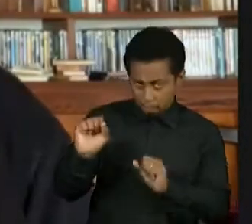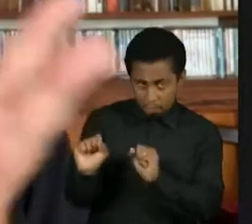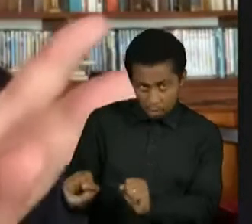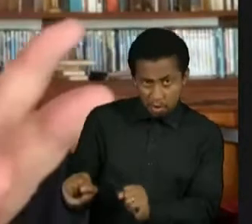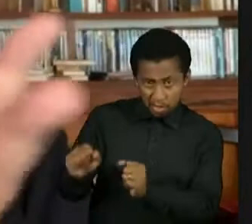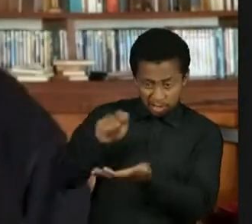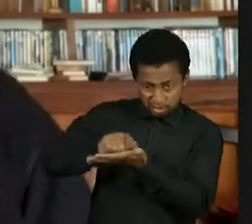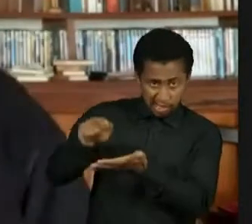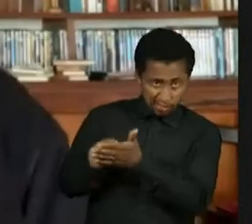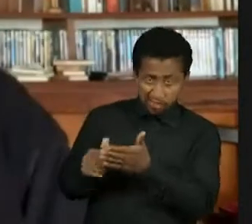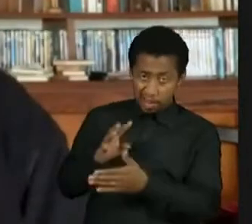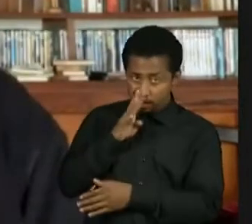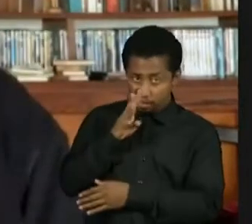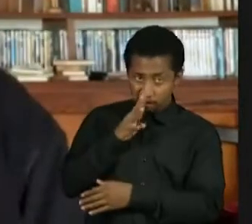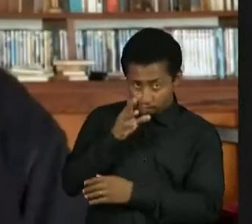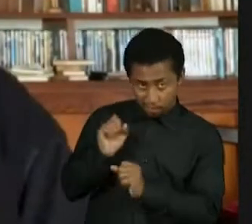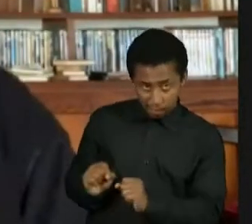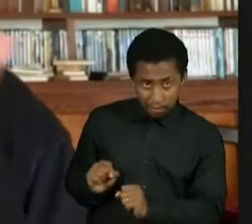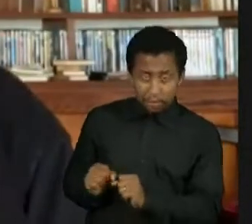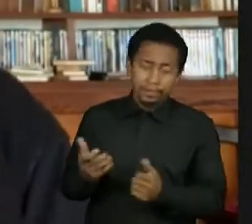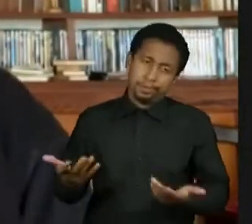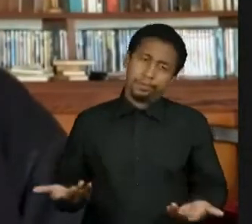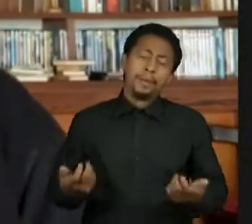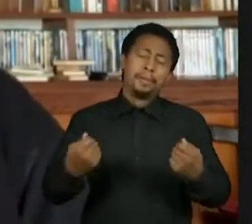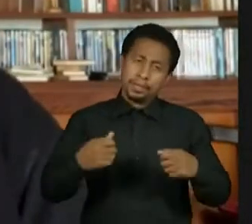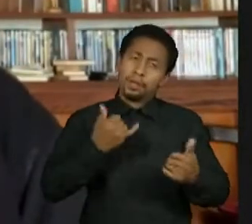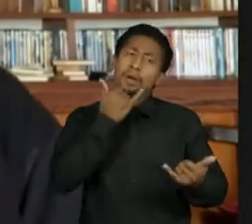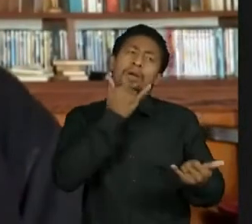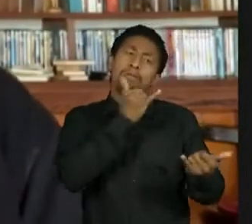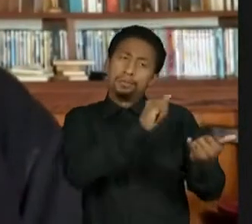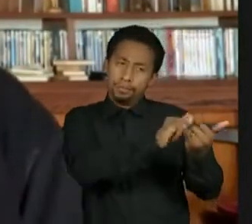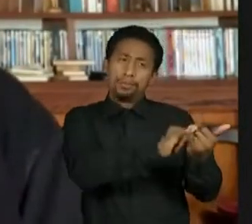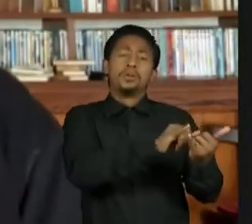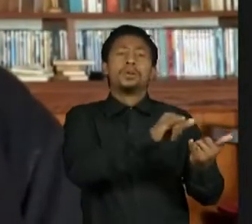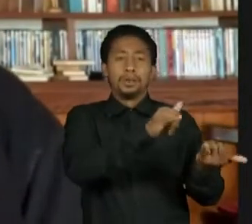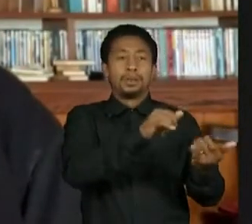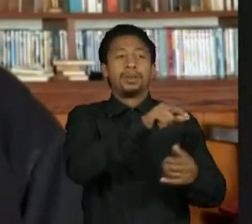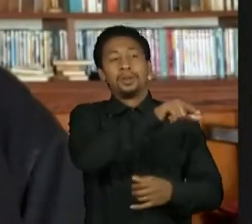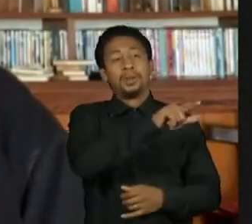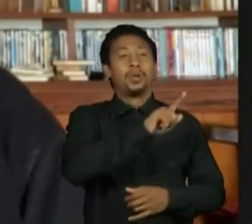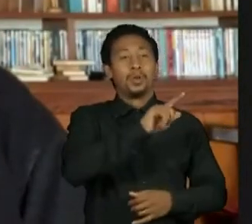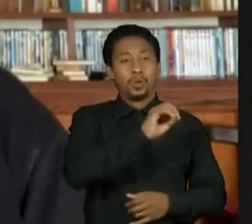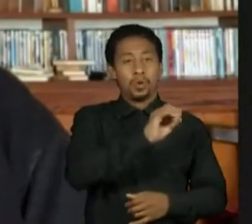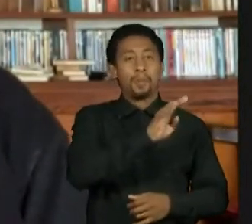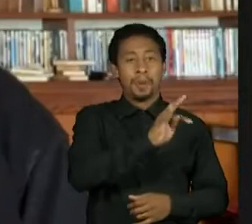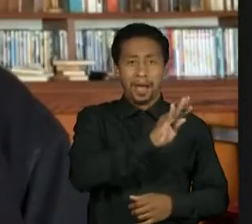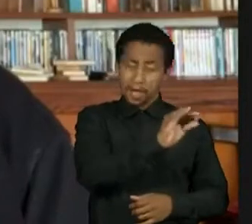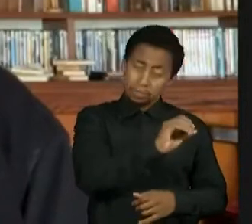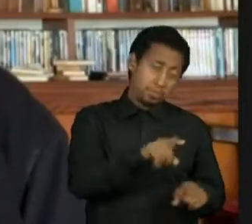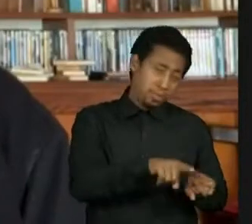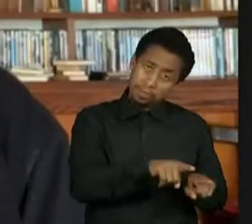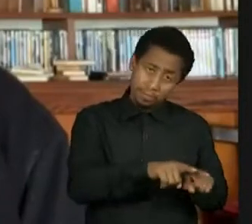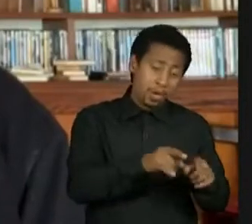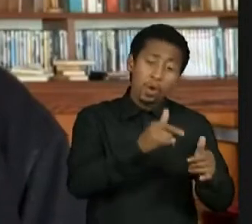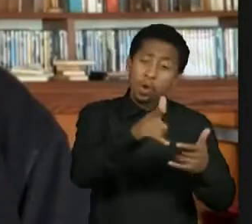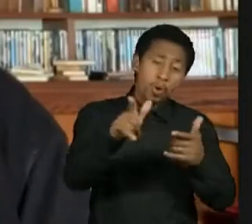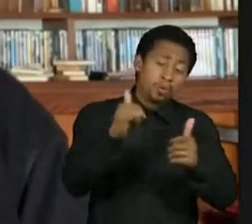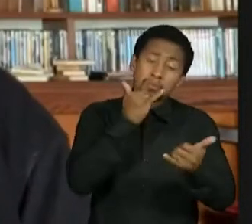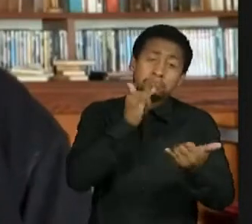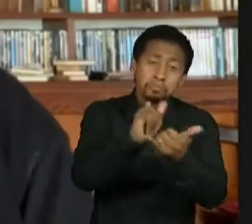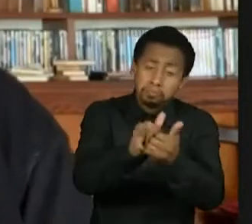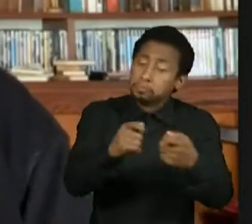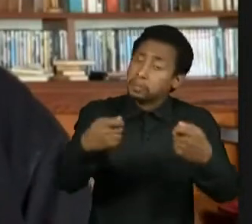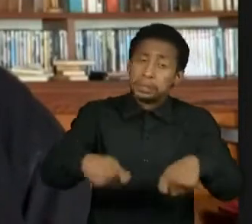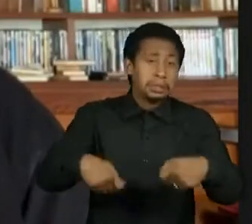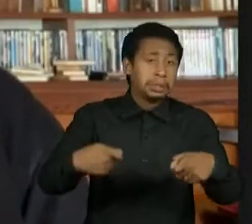nós temos que também perdoar o Lobato e vários outros escritores que trataram mal a população negra, entendeu? Se o